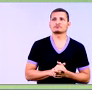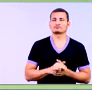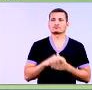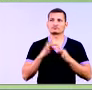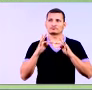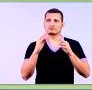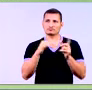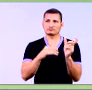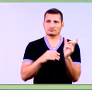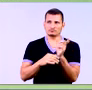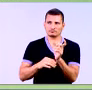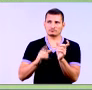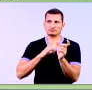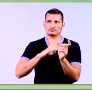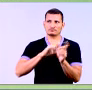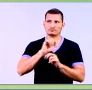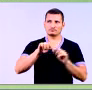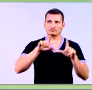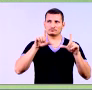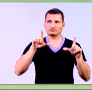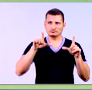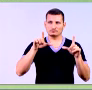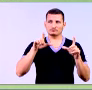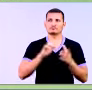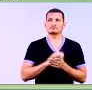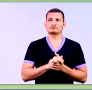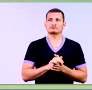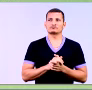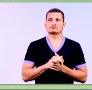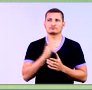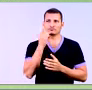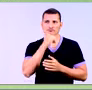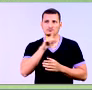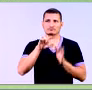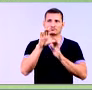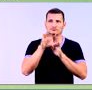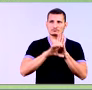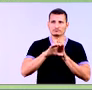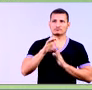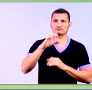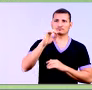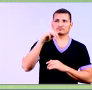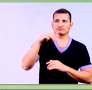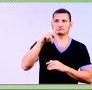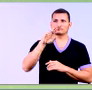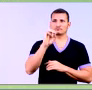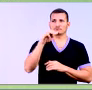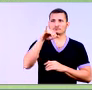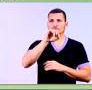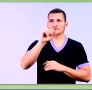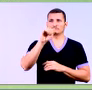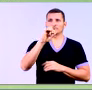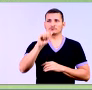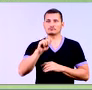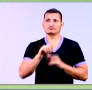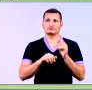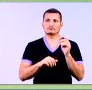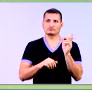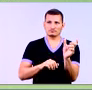os comandos são executados com sucesso. Esse é o conceito de compromissada. A abortada é quando